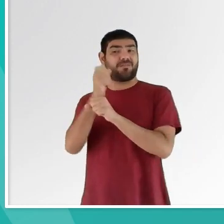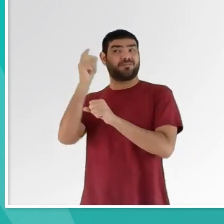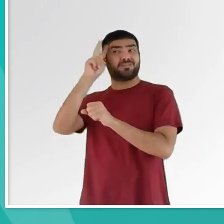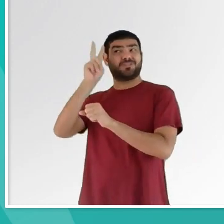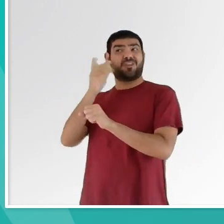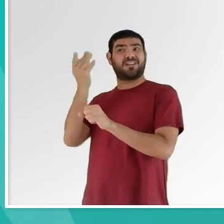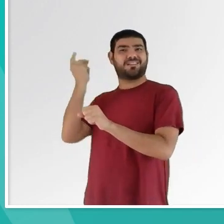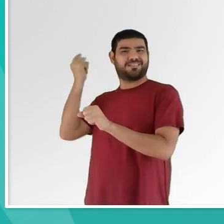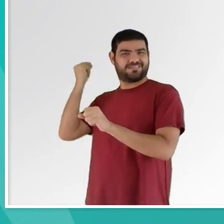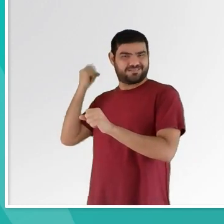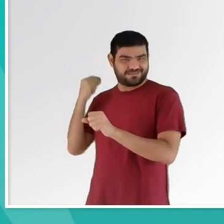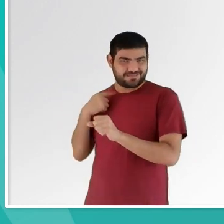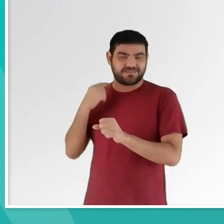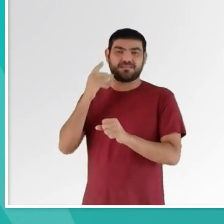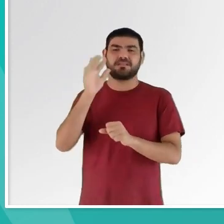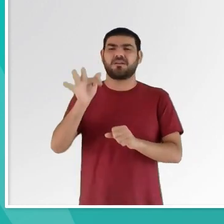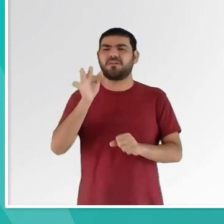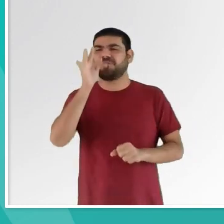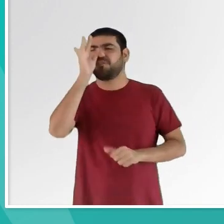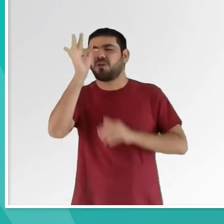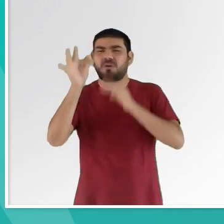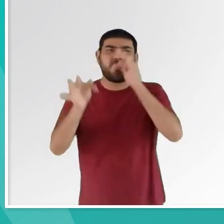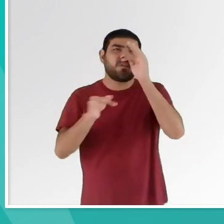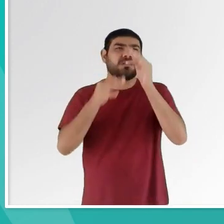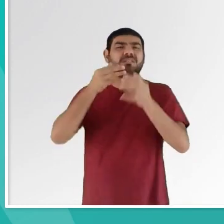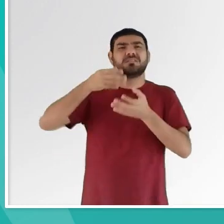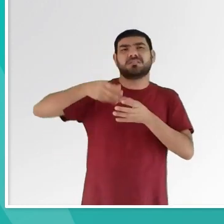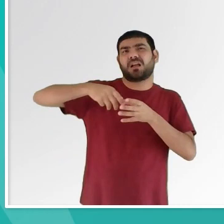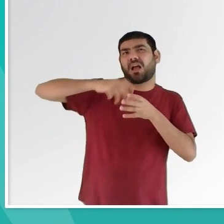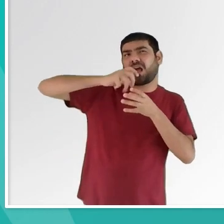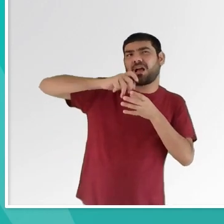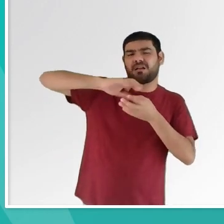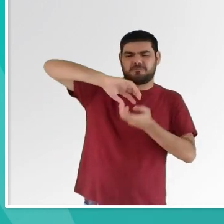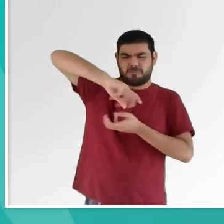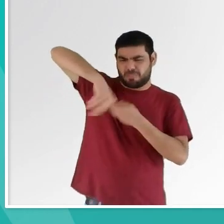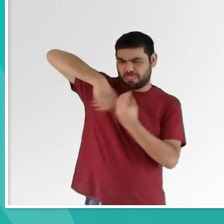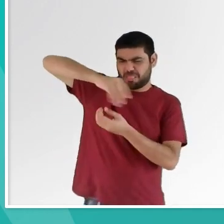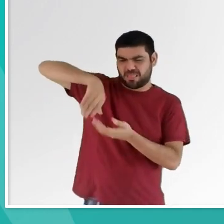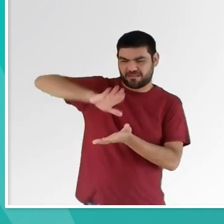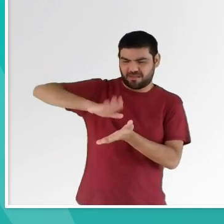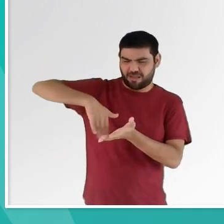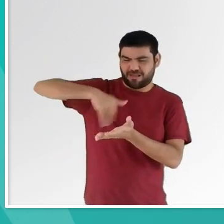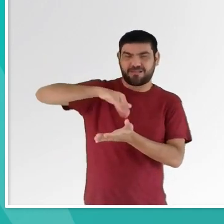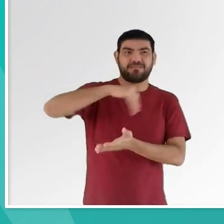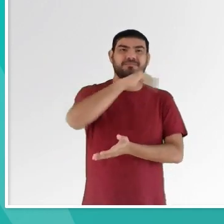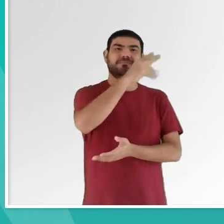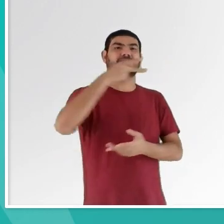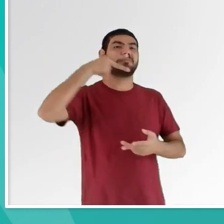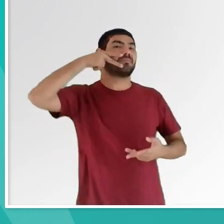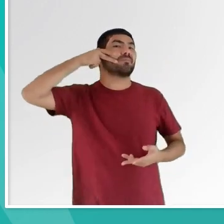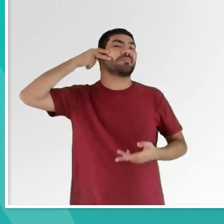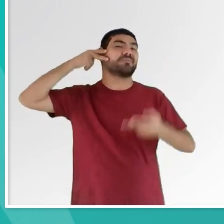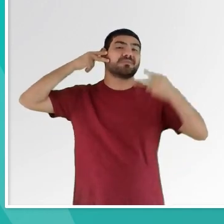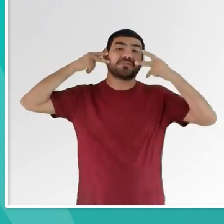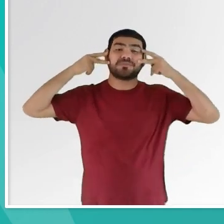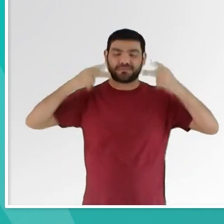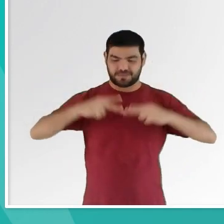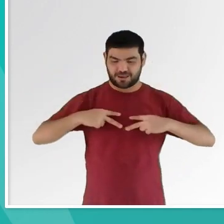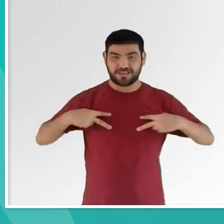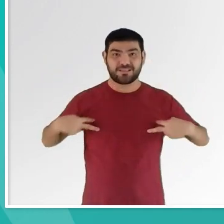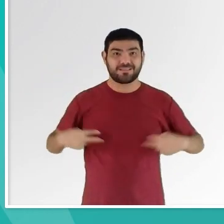temos flores, nós temos jenipapo, nós temos o carvão, nós temos o urucum, que pode ser produzido tinta, não é